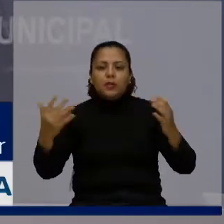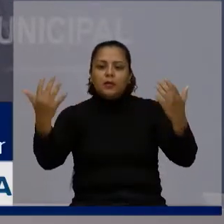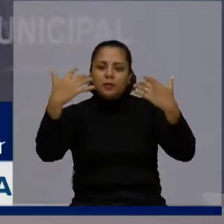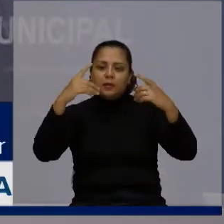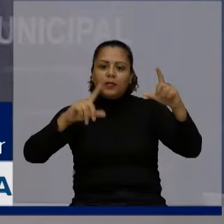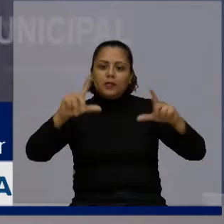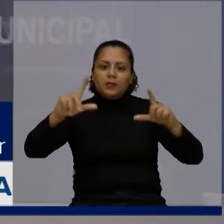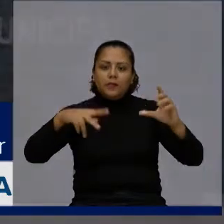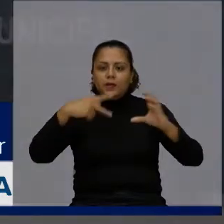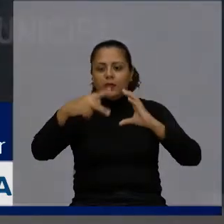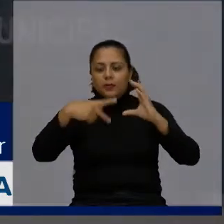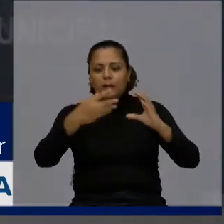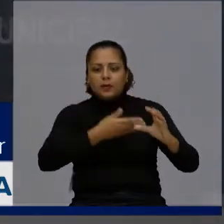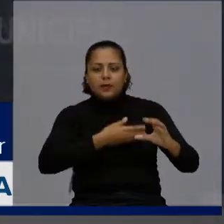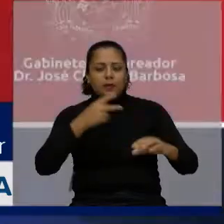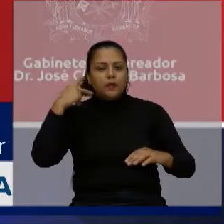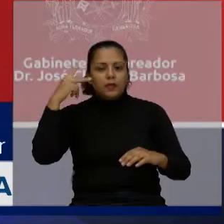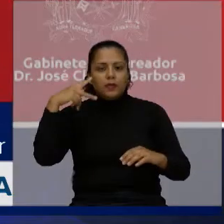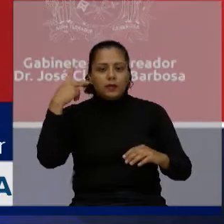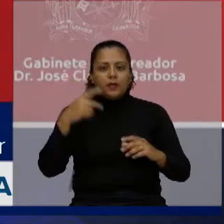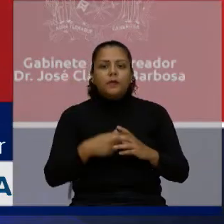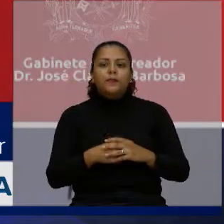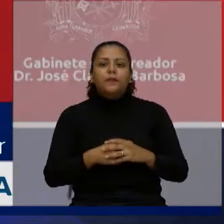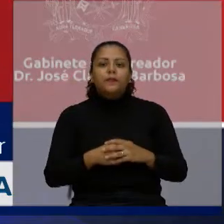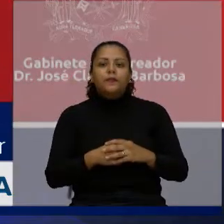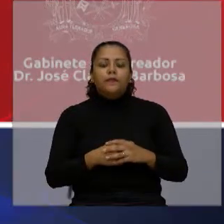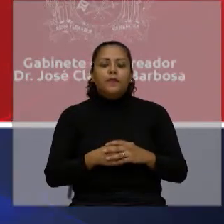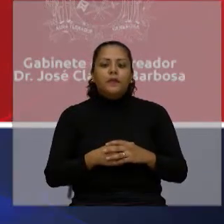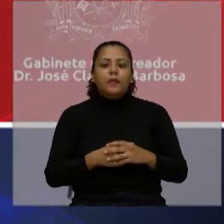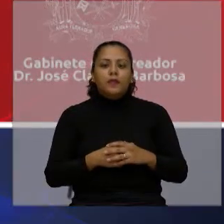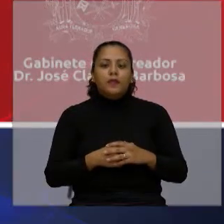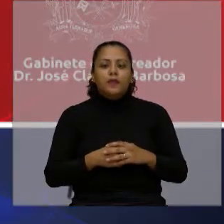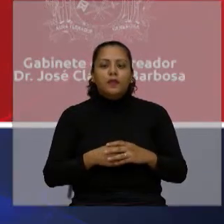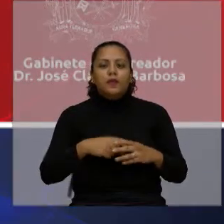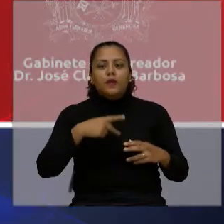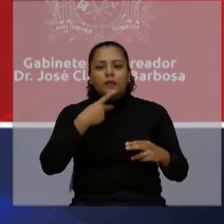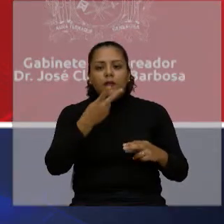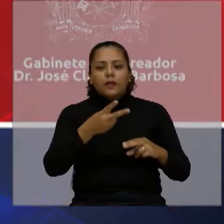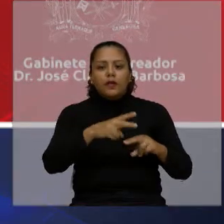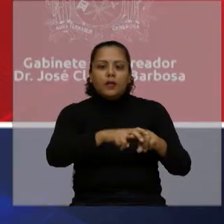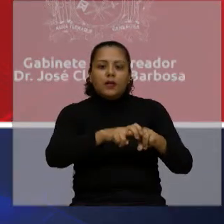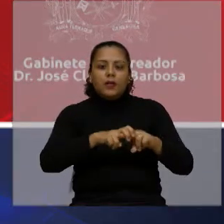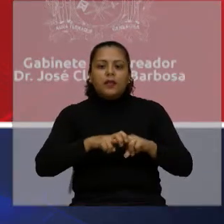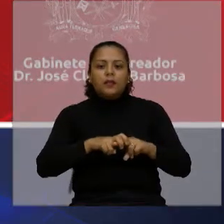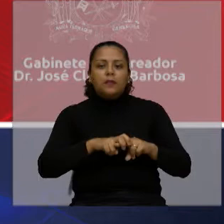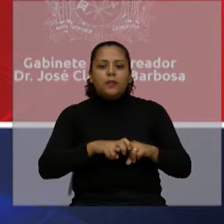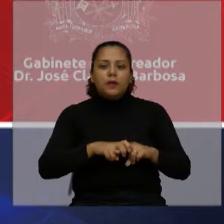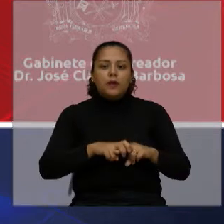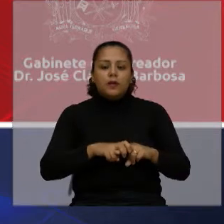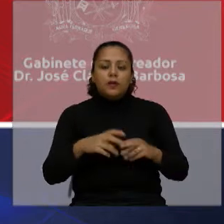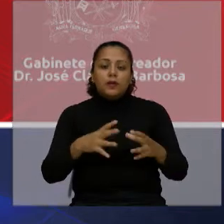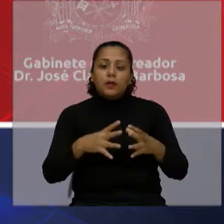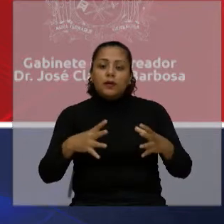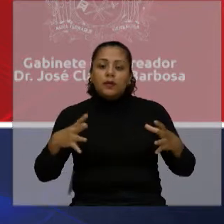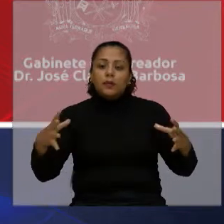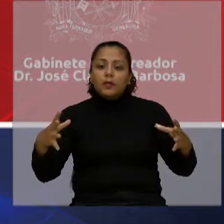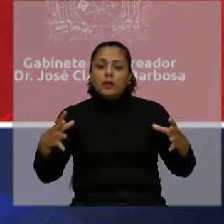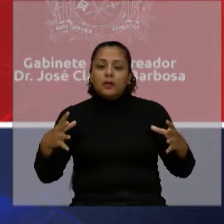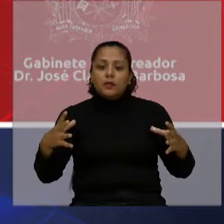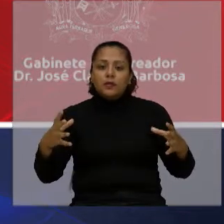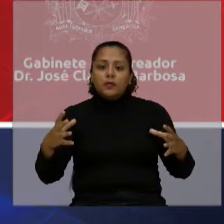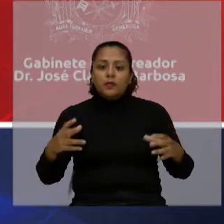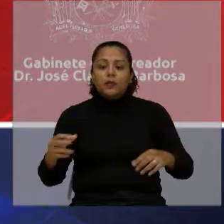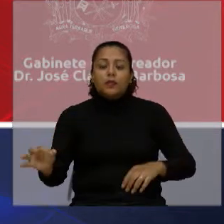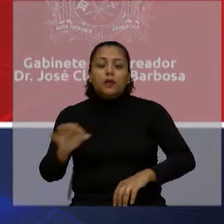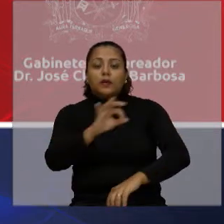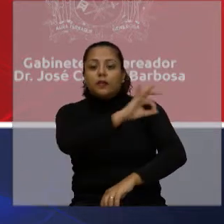vereadores. Bom, gente, nós vamos falar um pouquinho hoje da ampliação das prioridades da